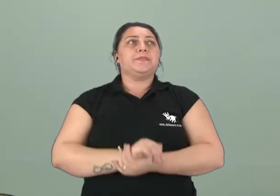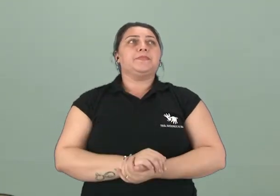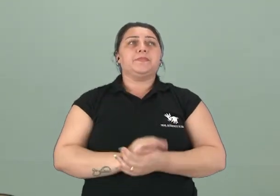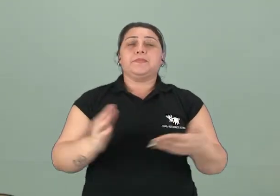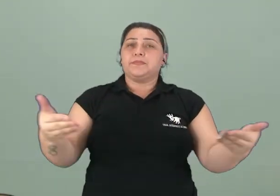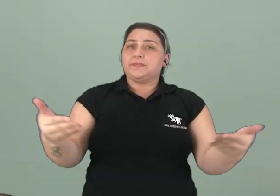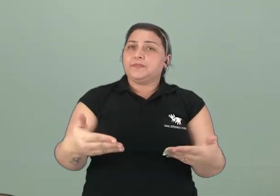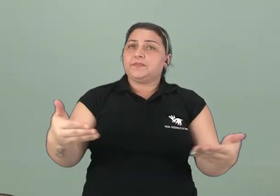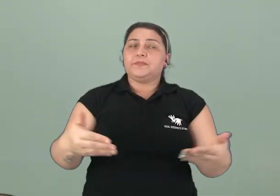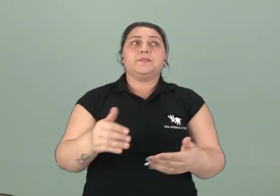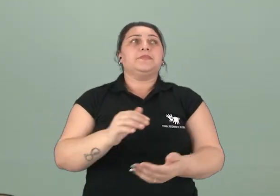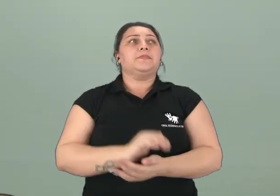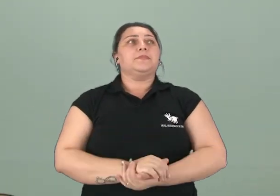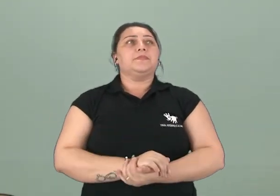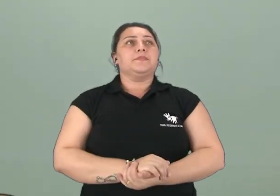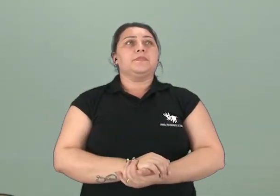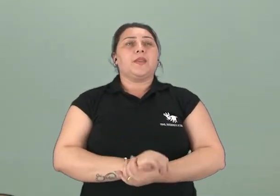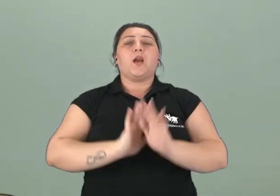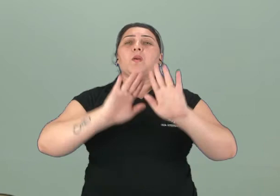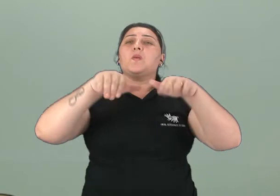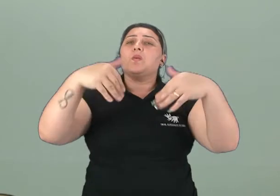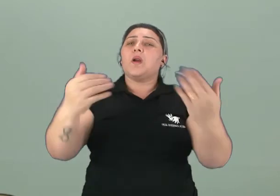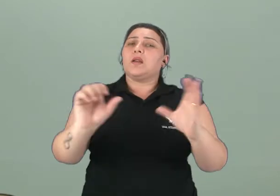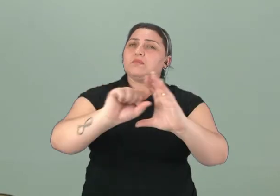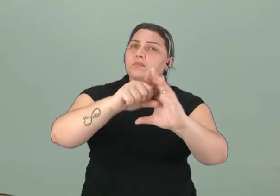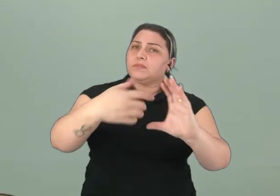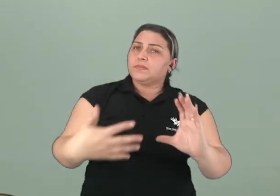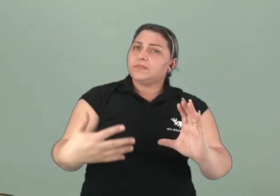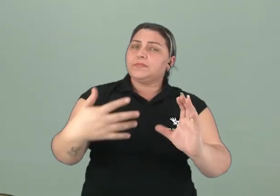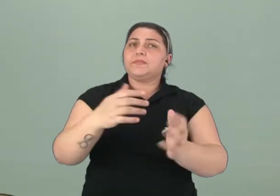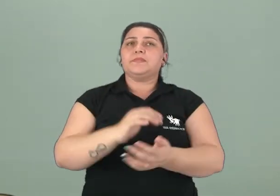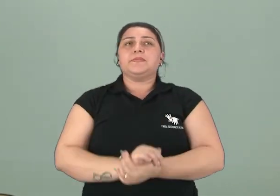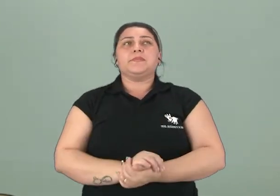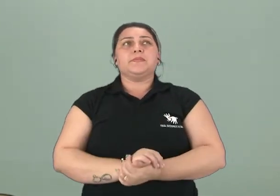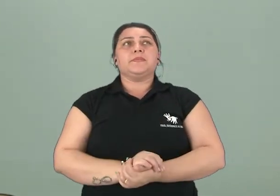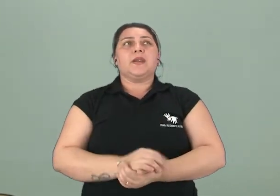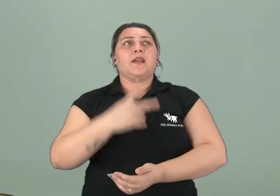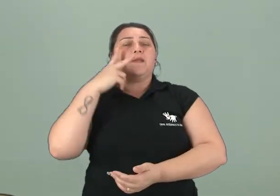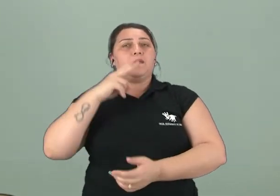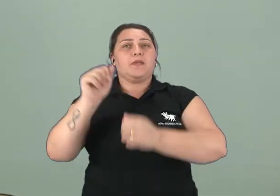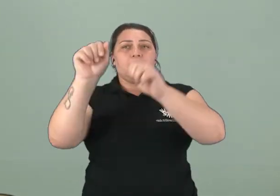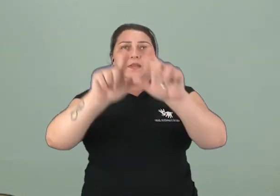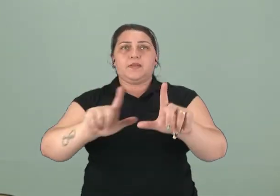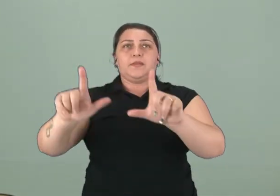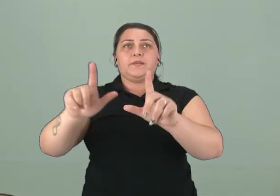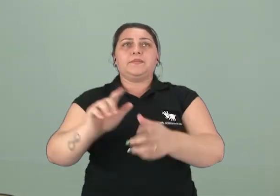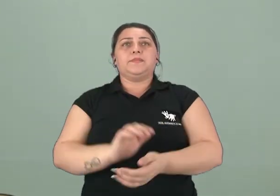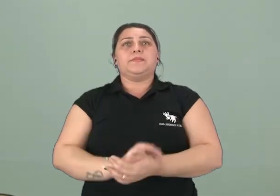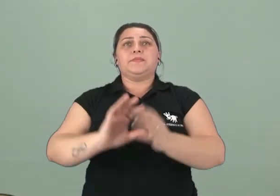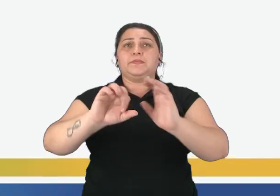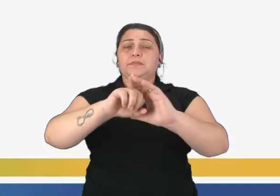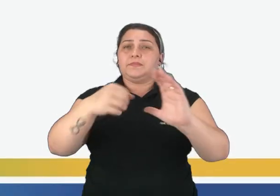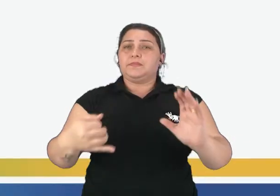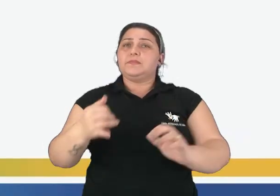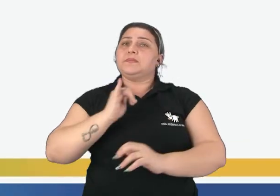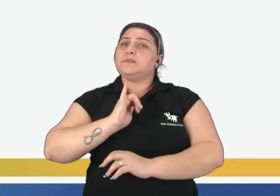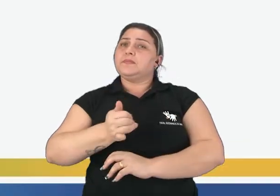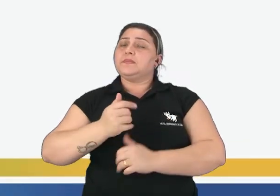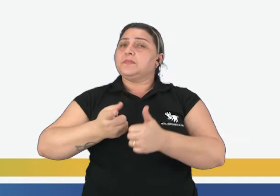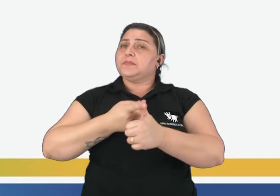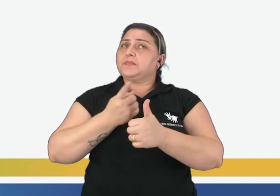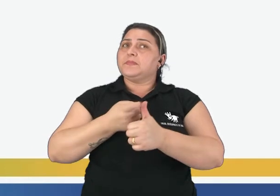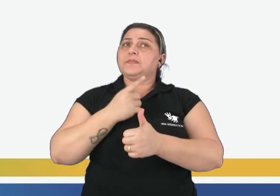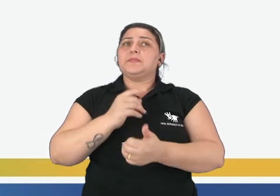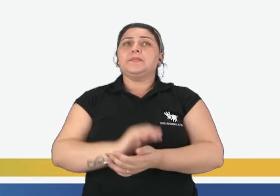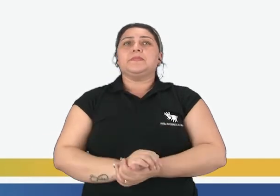hoje tá E é quais são essas características a gente vai acompanhar e na tela vamos lá a